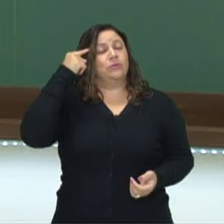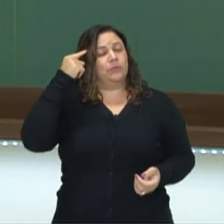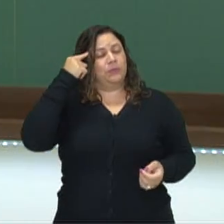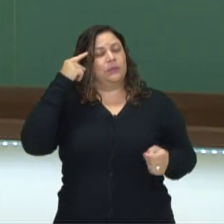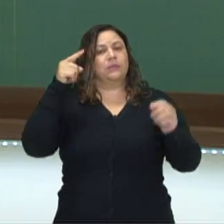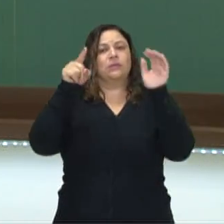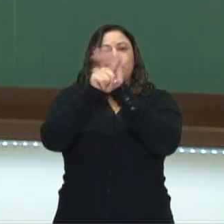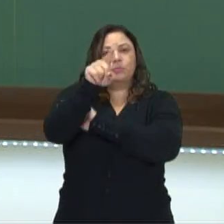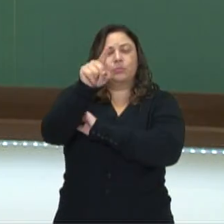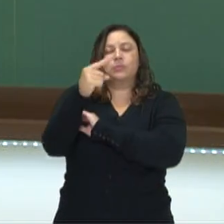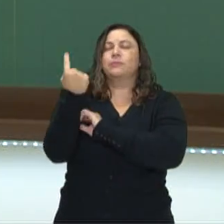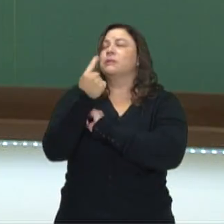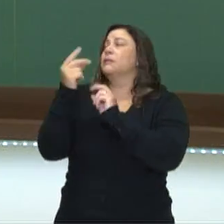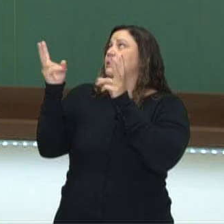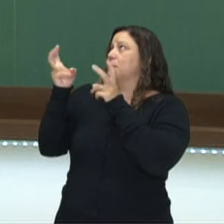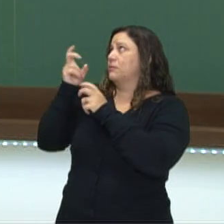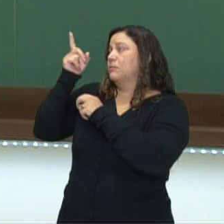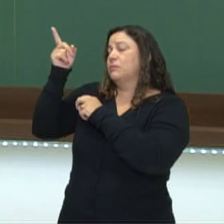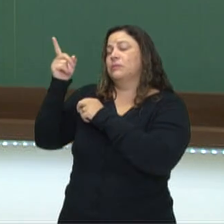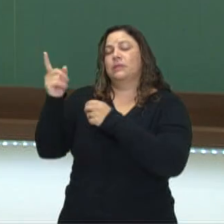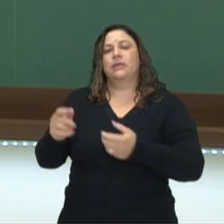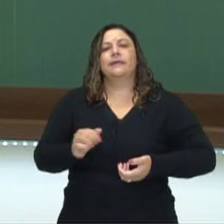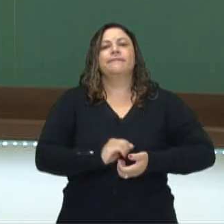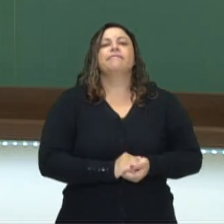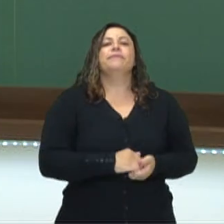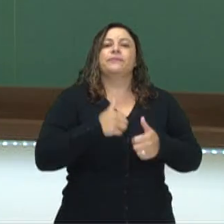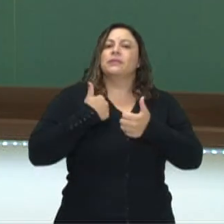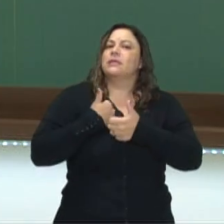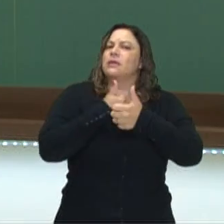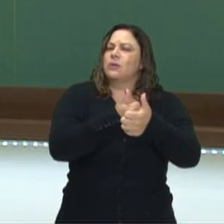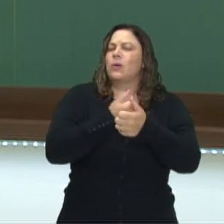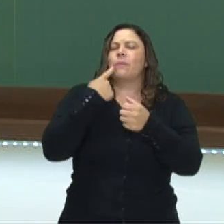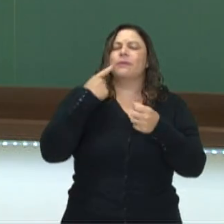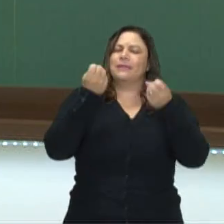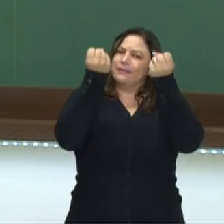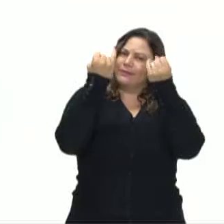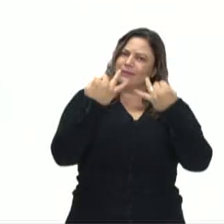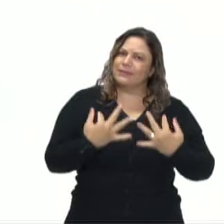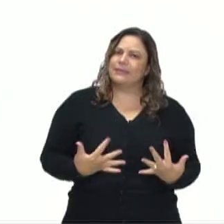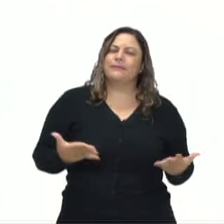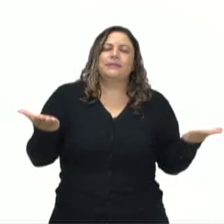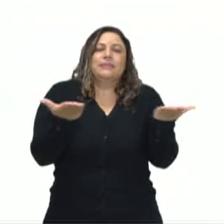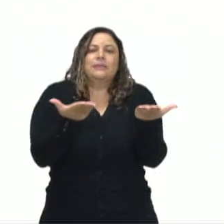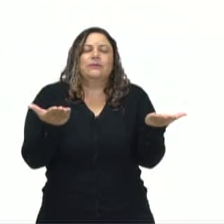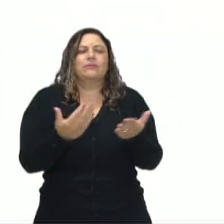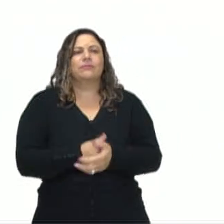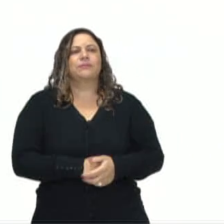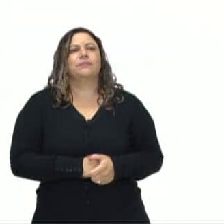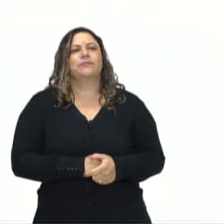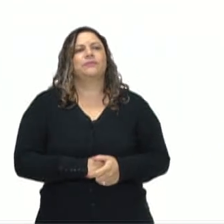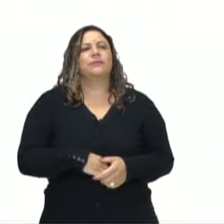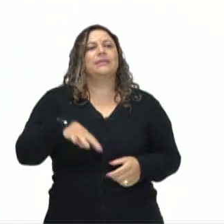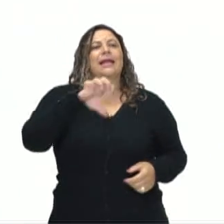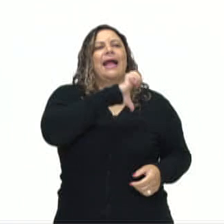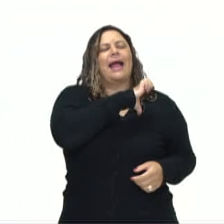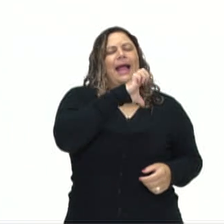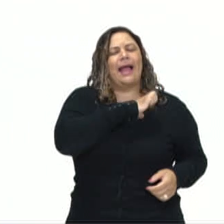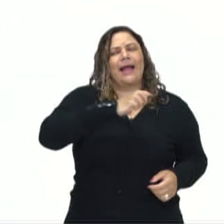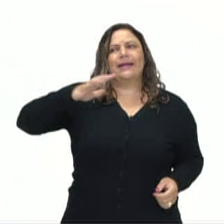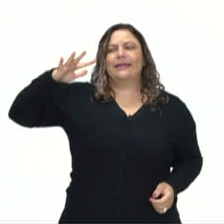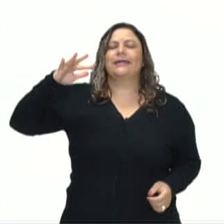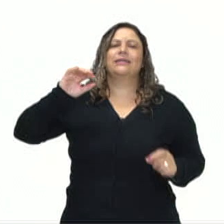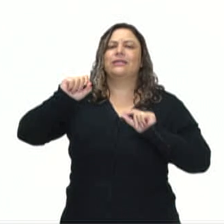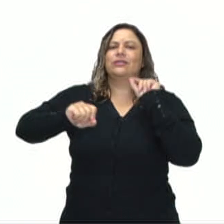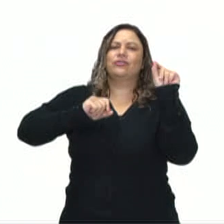nosso primeiro quiz, para ver se vocês estão acompanhando o que eu estou falando até agora. A ética